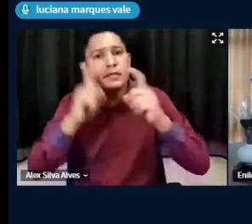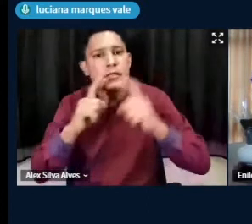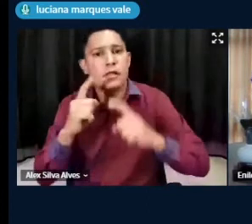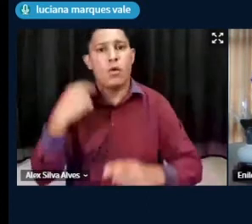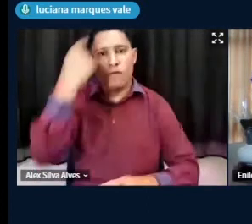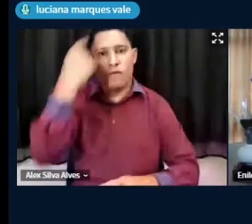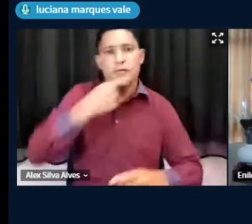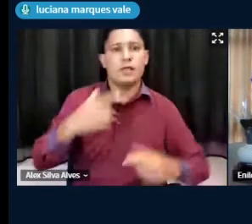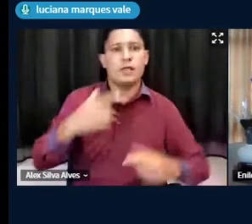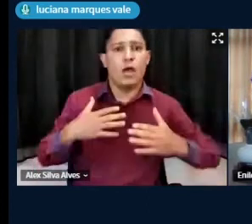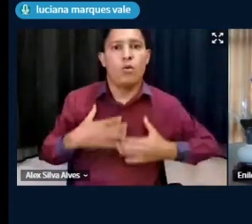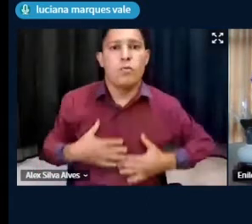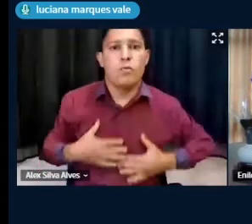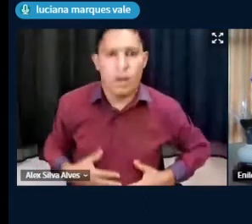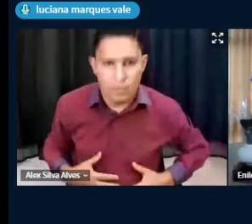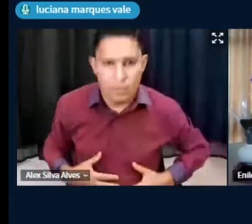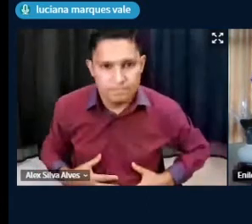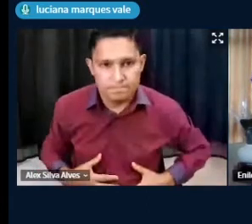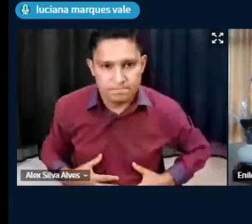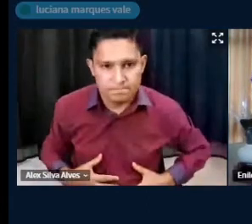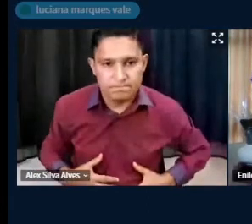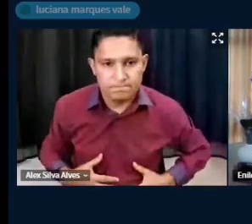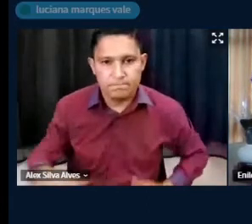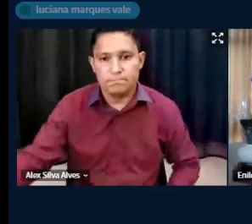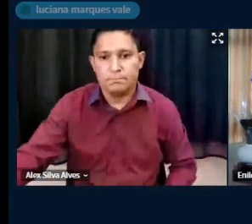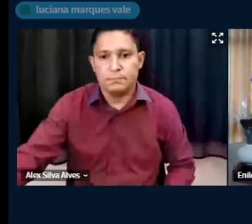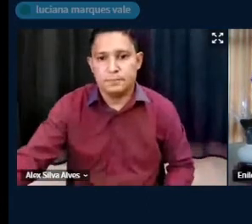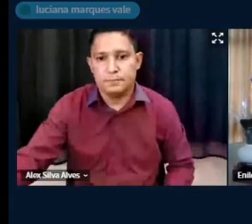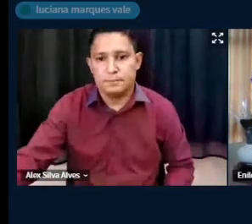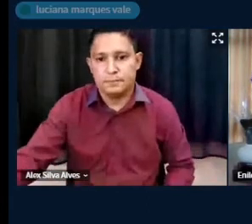e expressões não manuais.